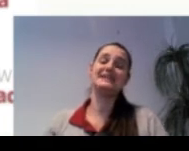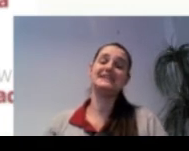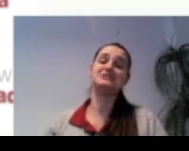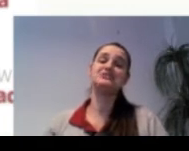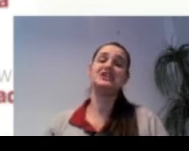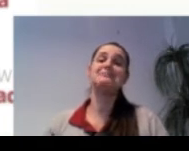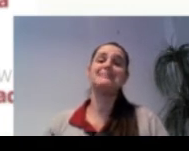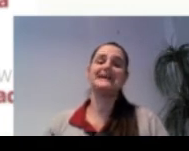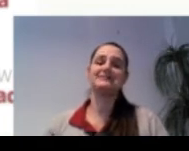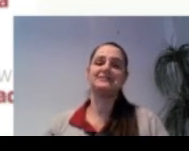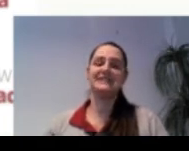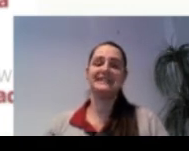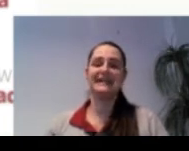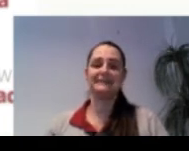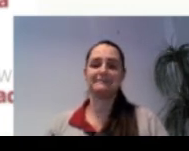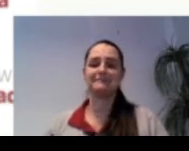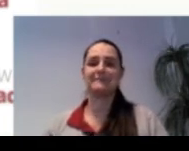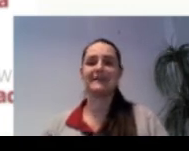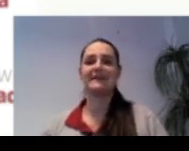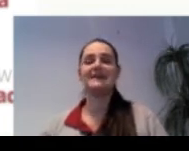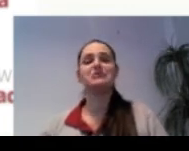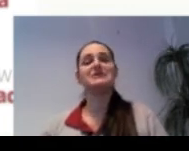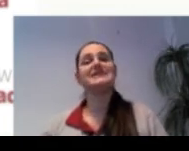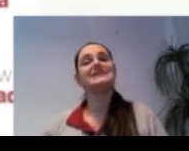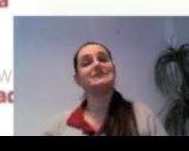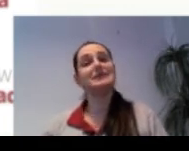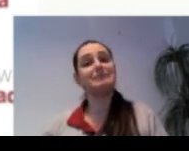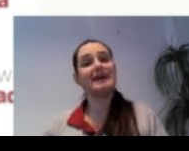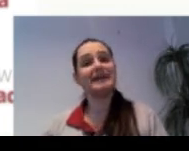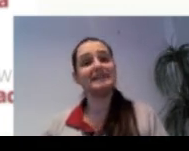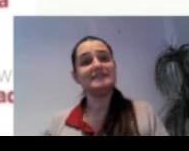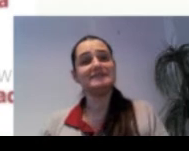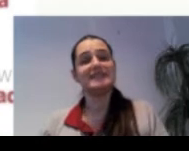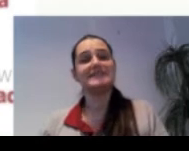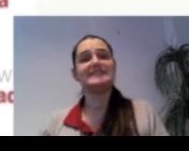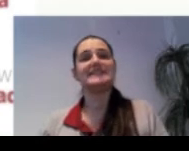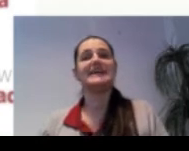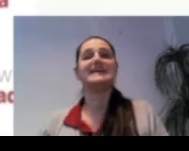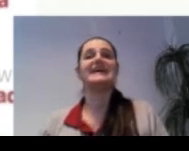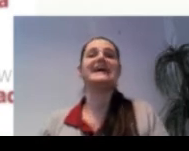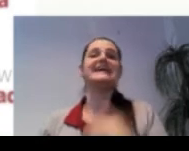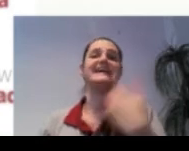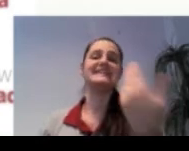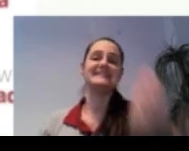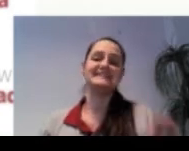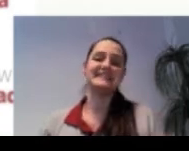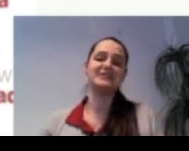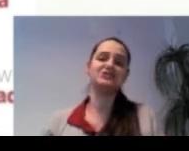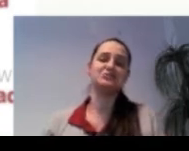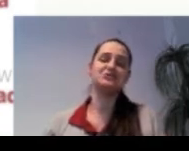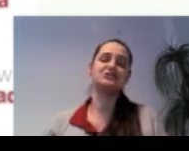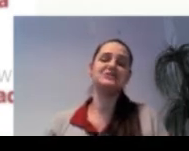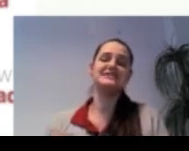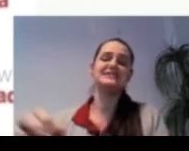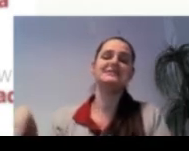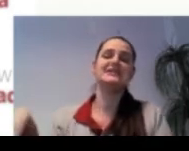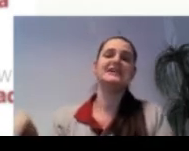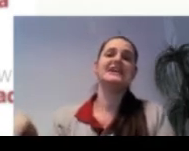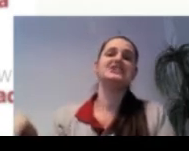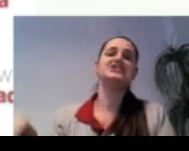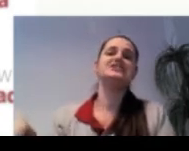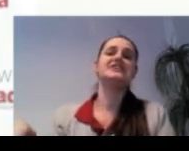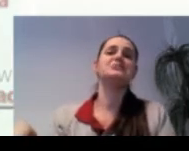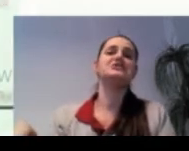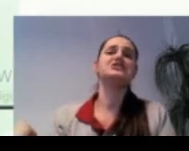de mecanismo de reparo do DNA. Quando ela não repara, né, se há esse erro de